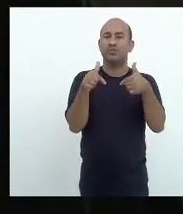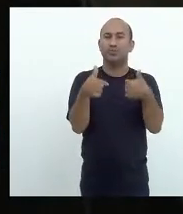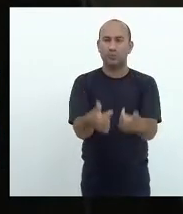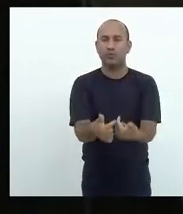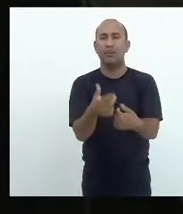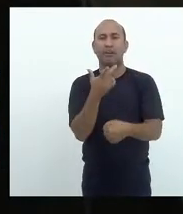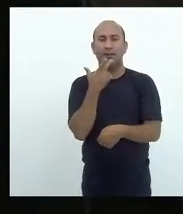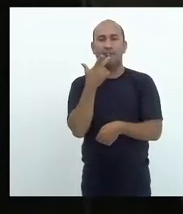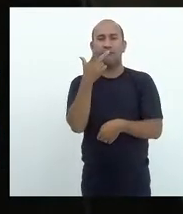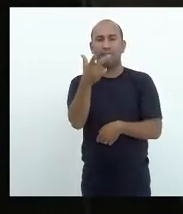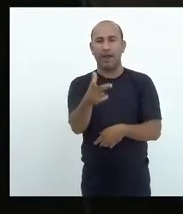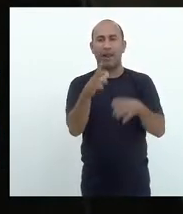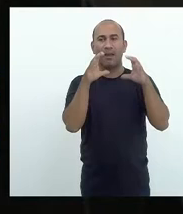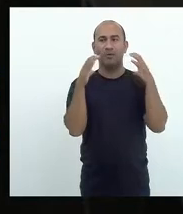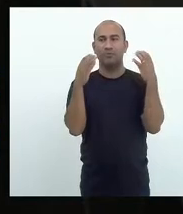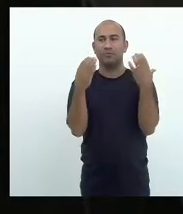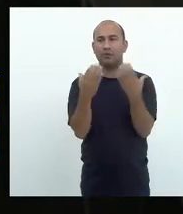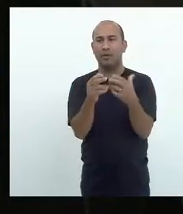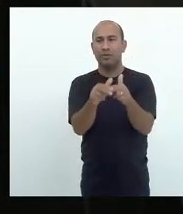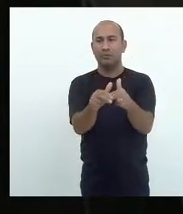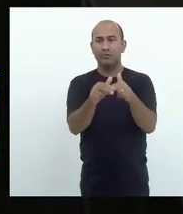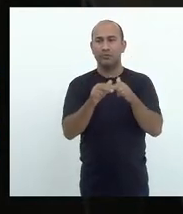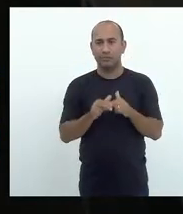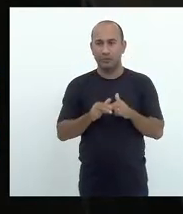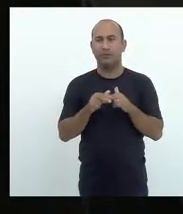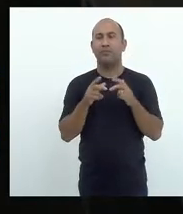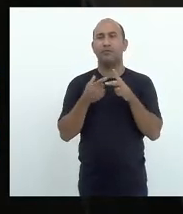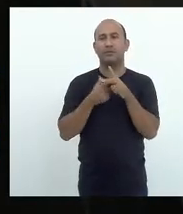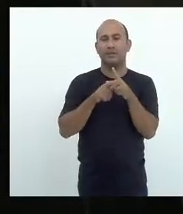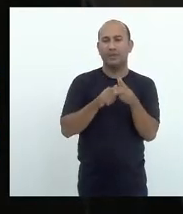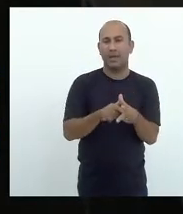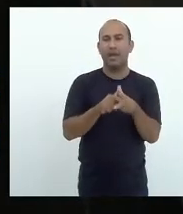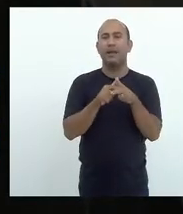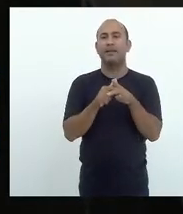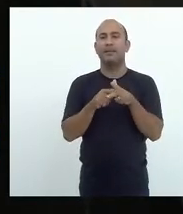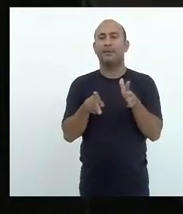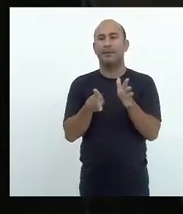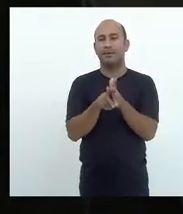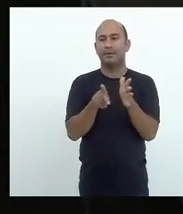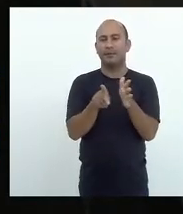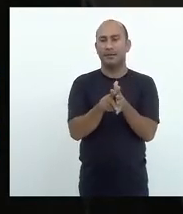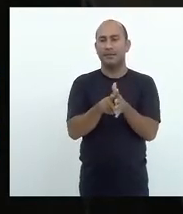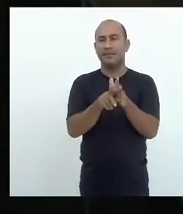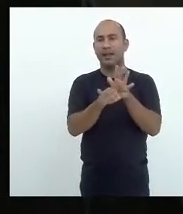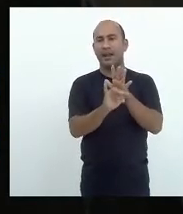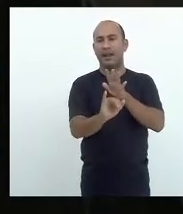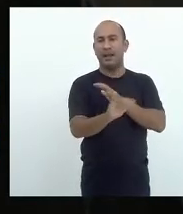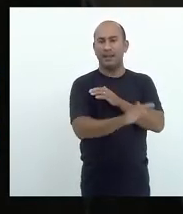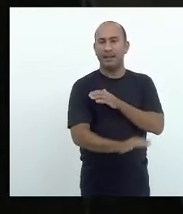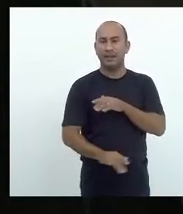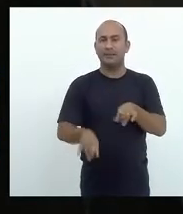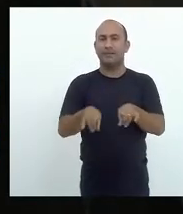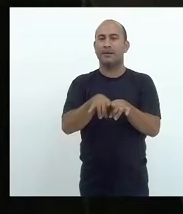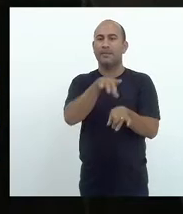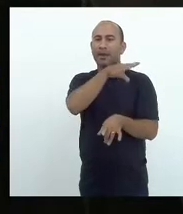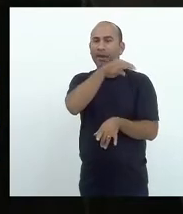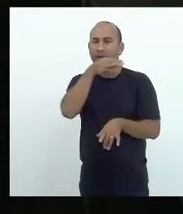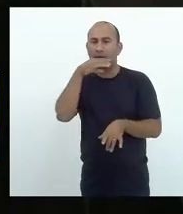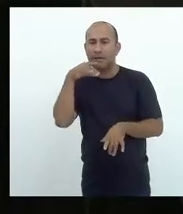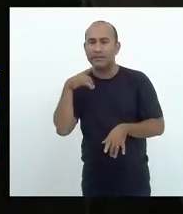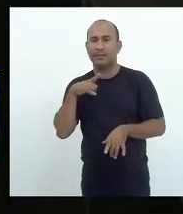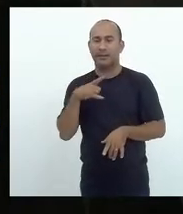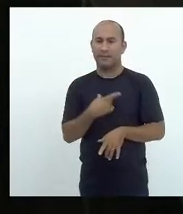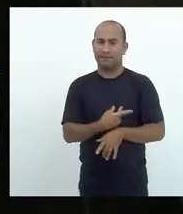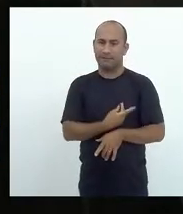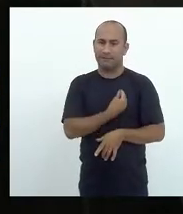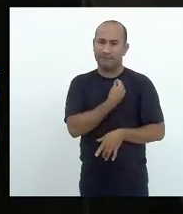que diz a Constituição e ratificado ali no Estatuto da Criança e do Adolescente, garantindo a